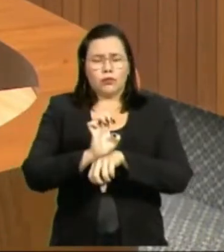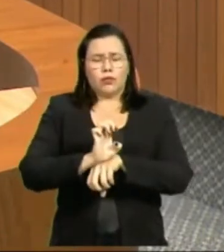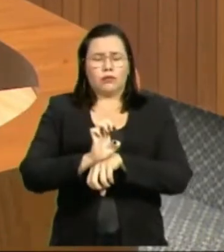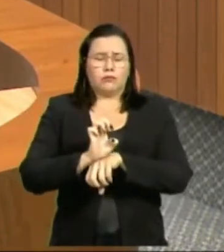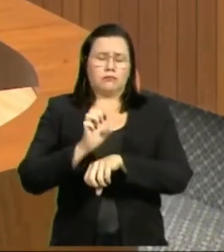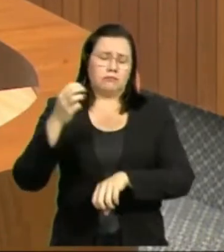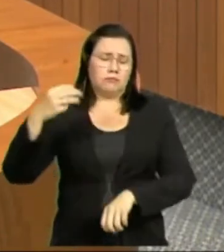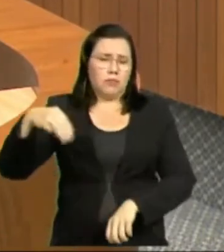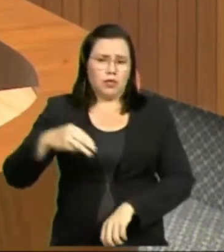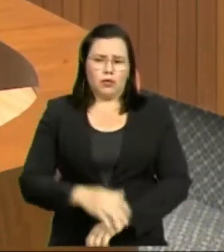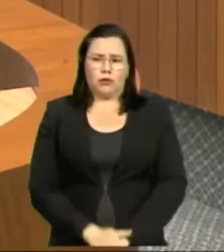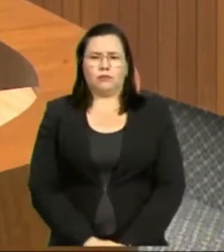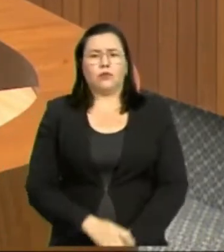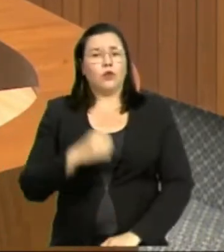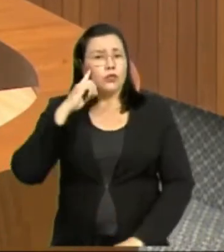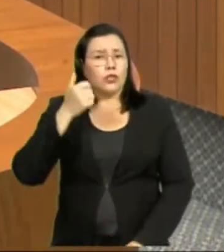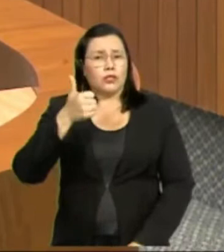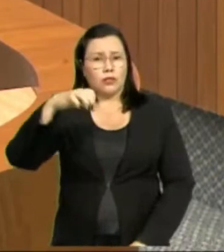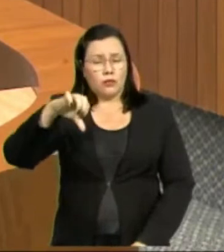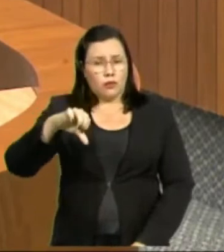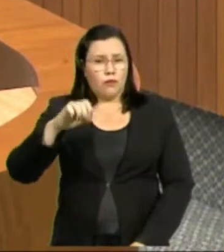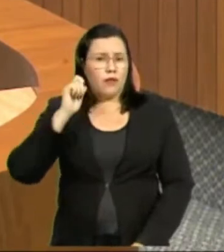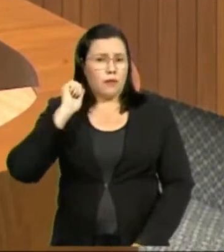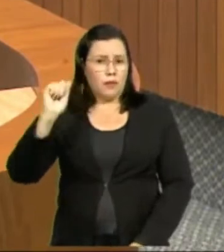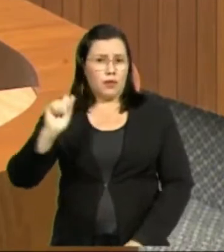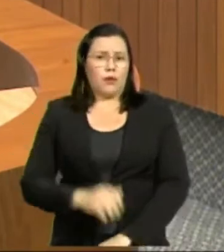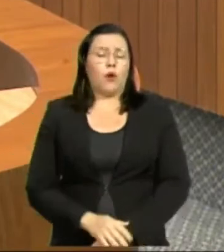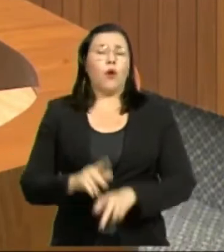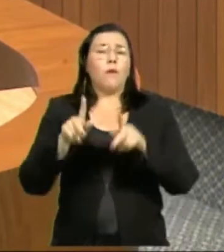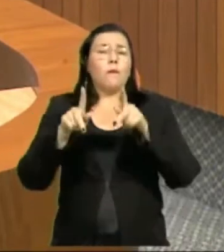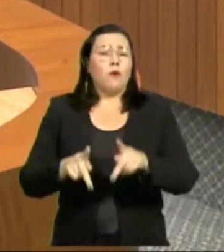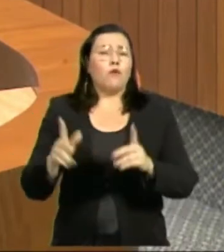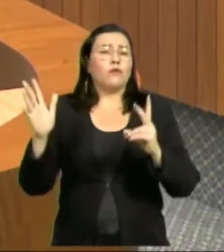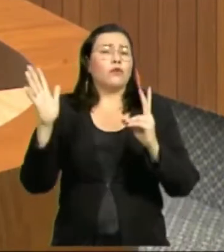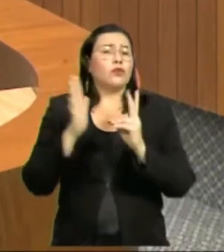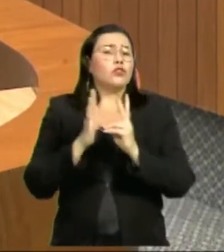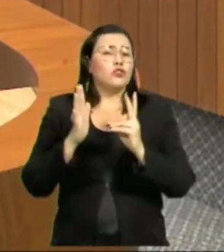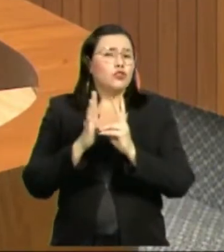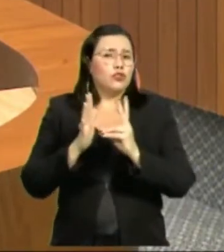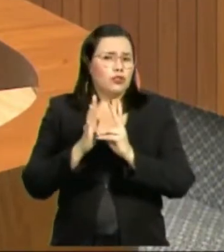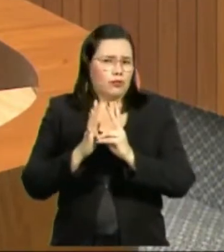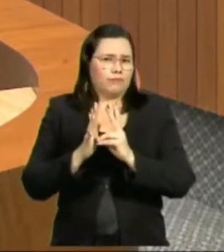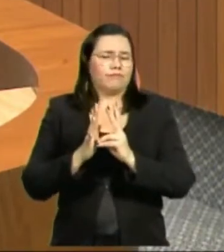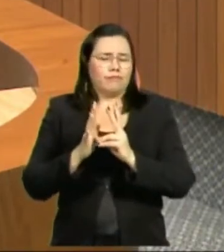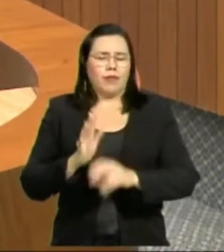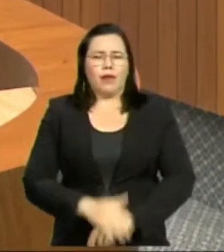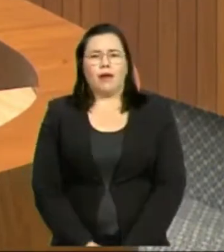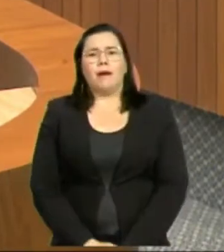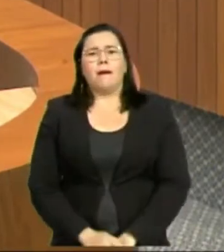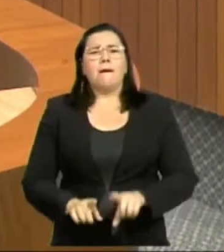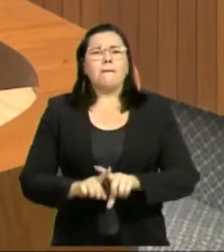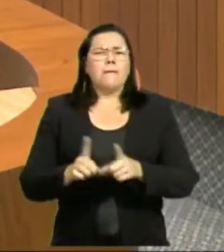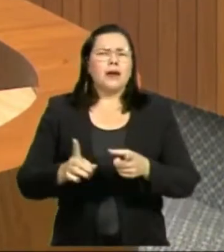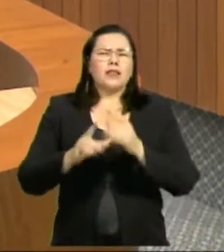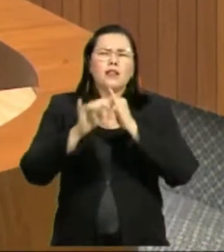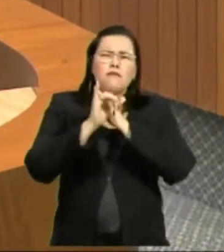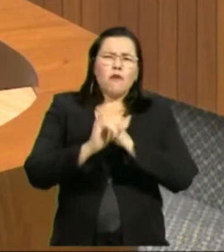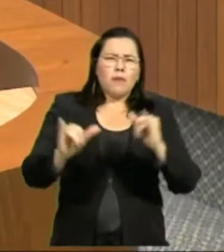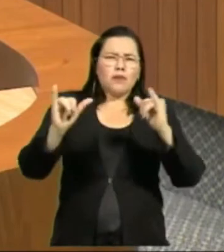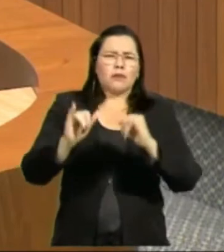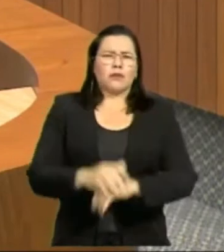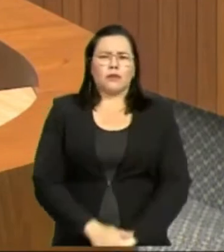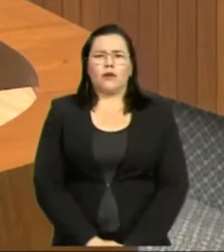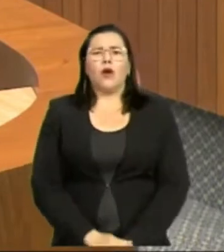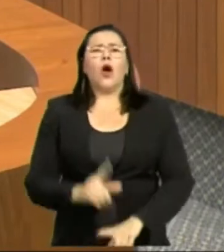19 de abril, foi comemorado o Dia dos Povos Indígenas. Mas, infelizmente, a matéria que repercutiu foi da educação do